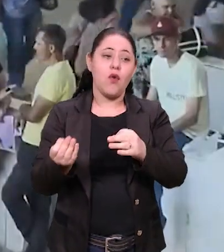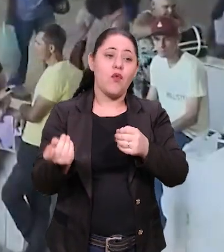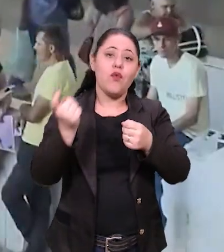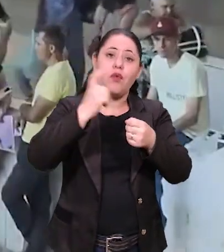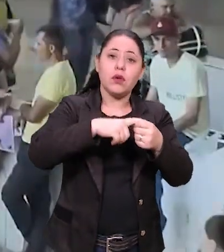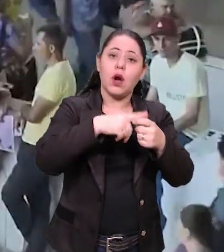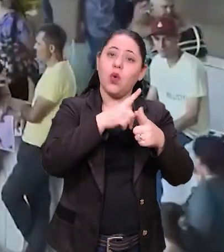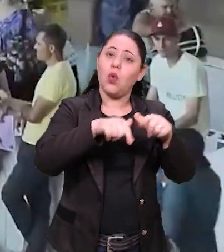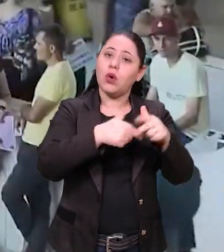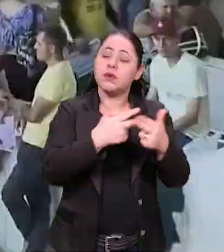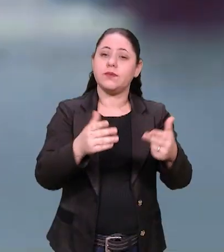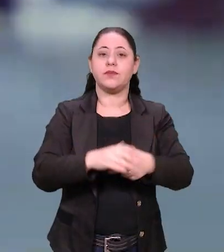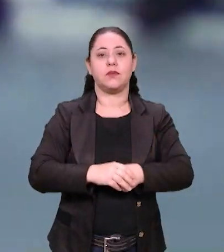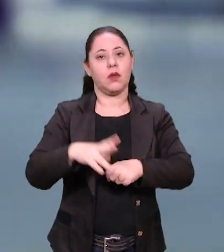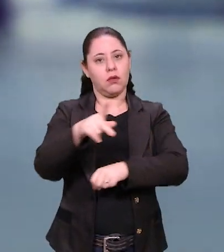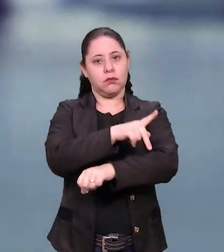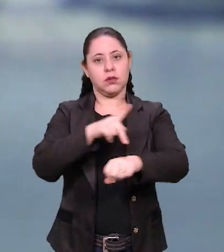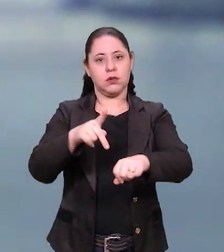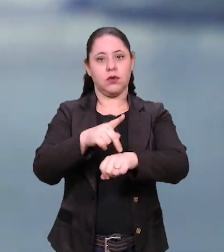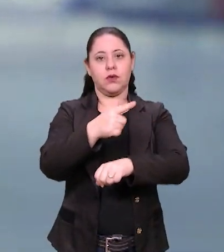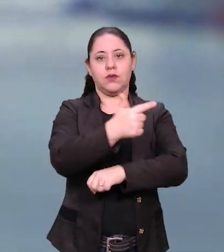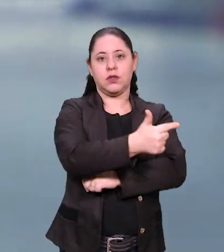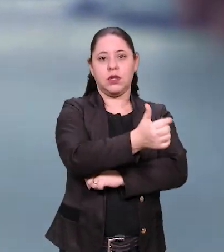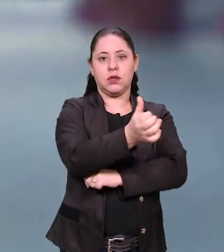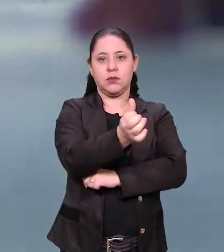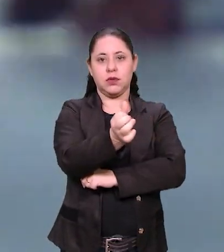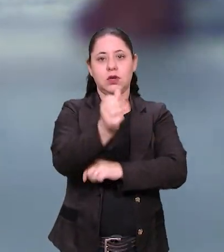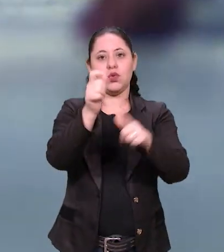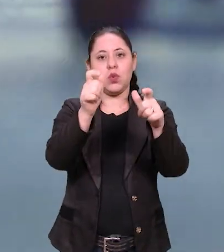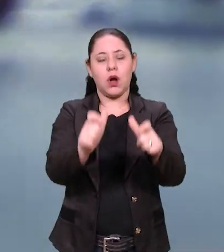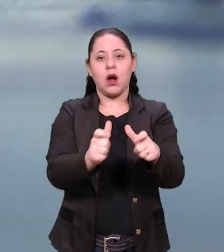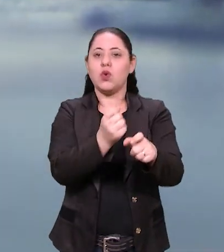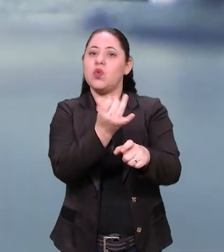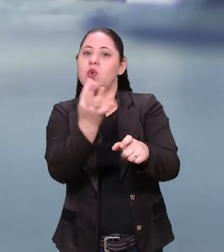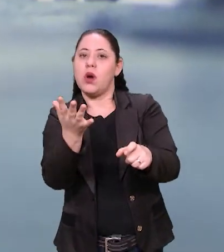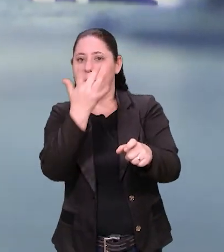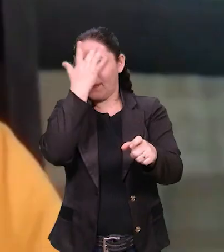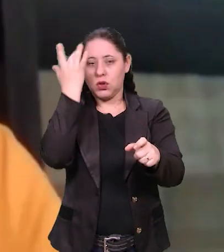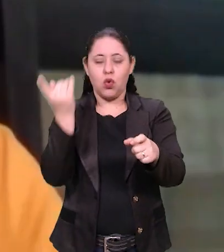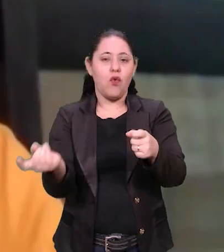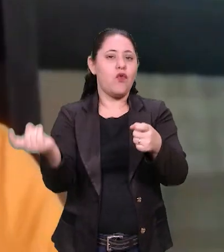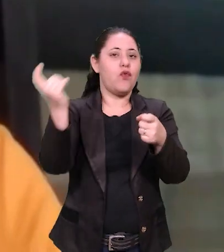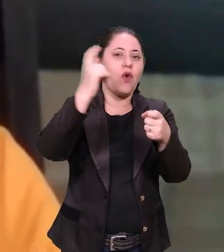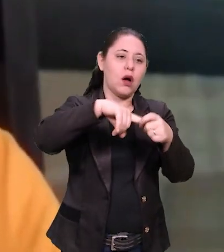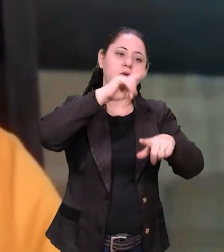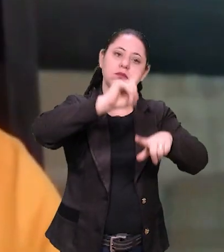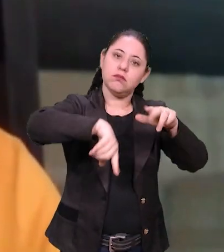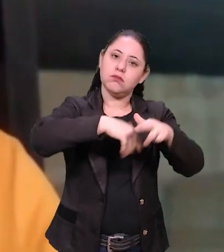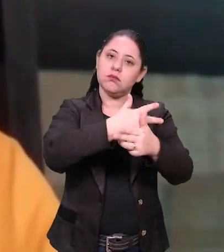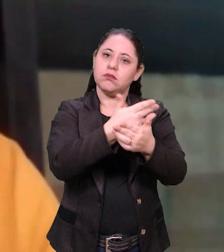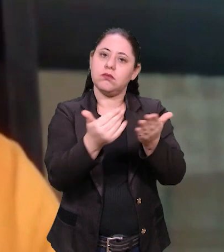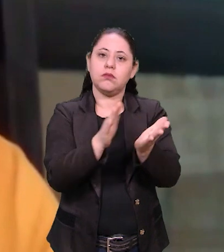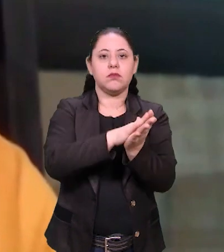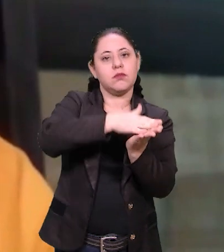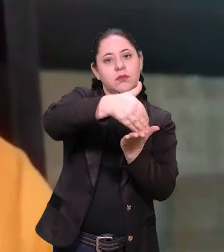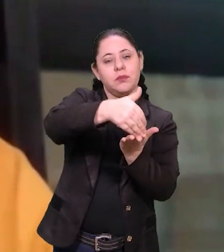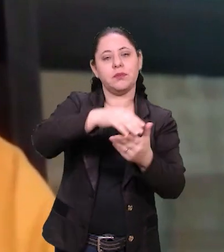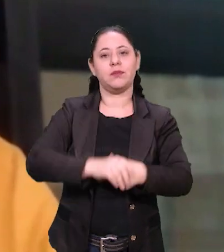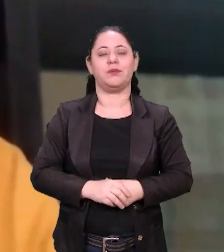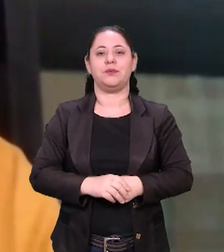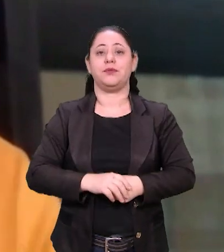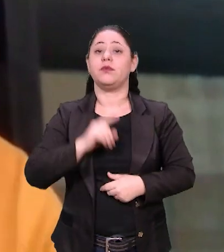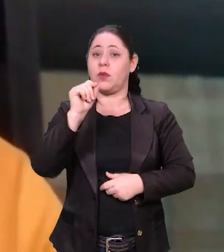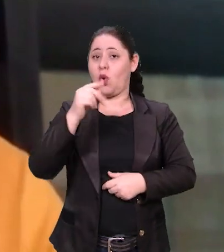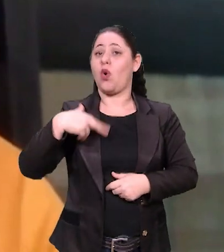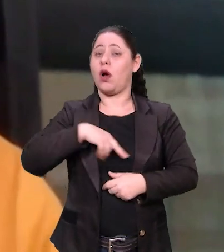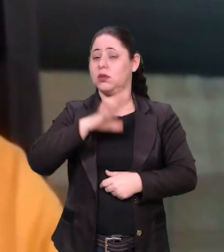em 26º lugar em número de pessoas que devolveram as carteiras. O que a gente sabe é que uma coisa